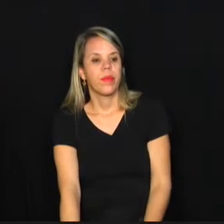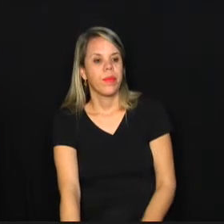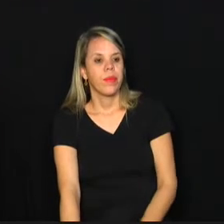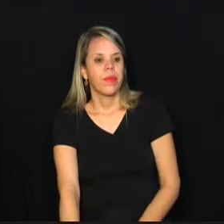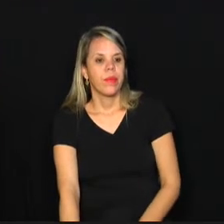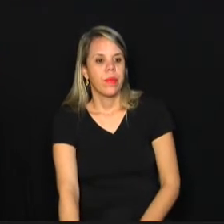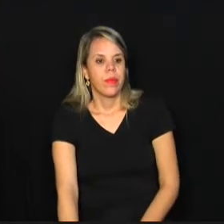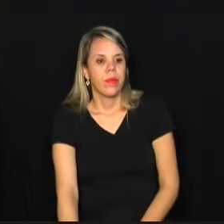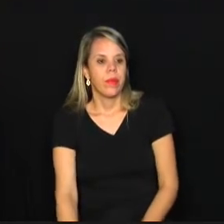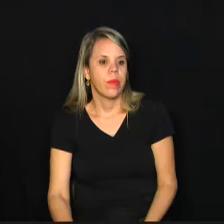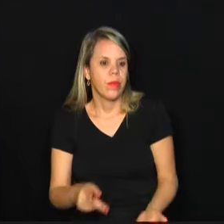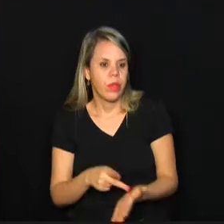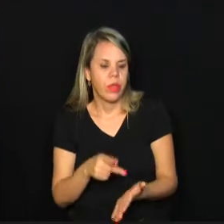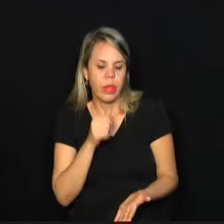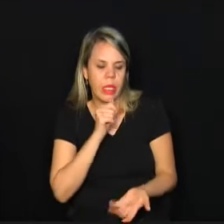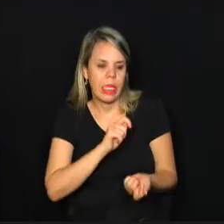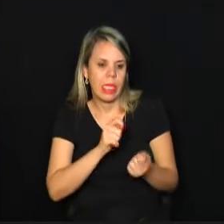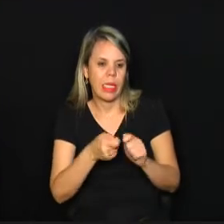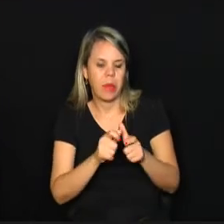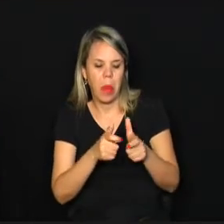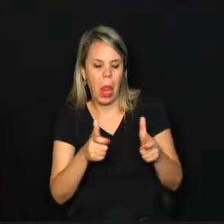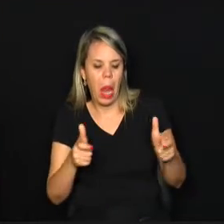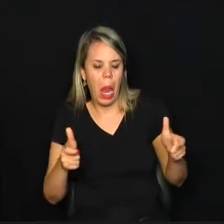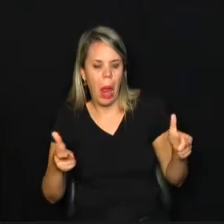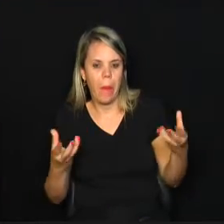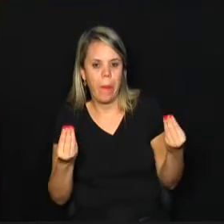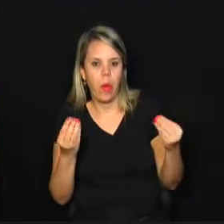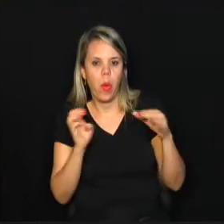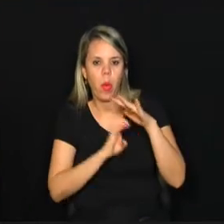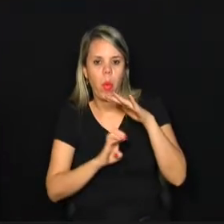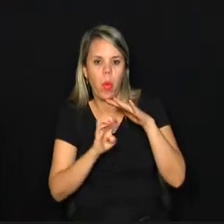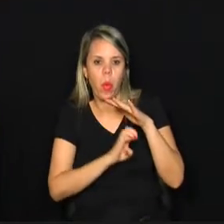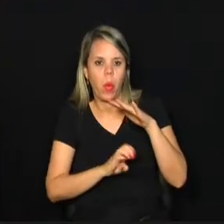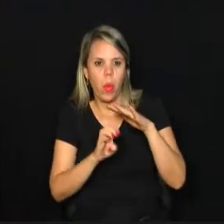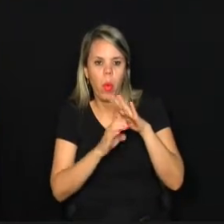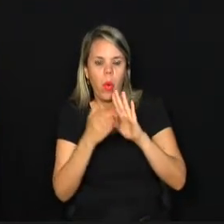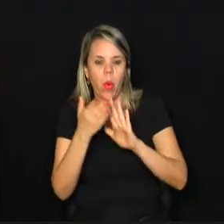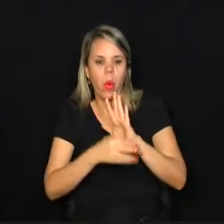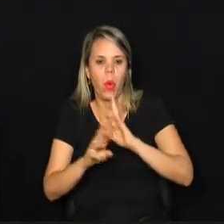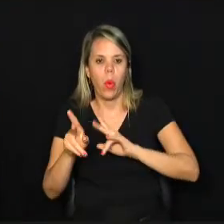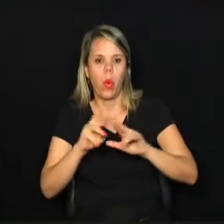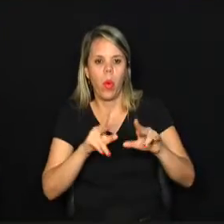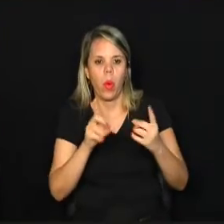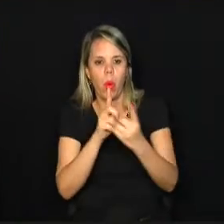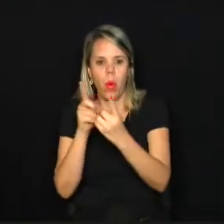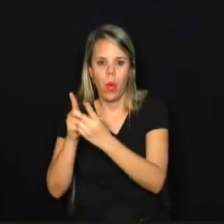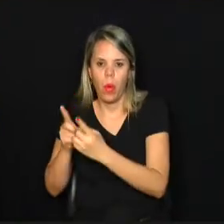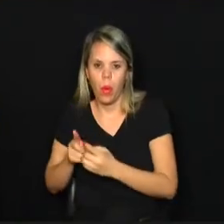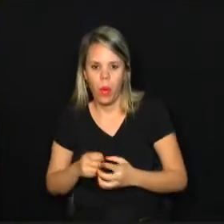na verdade, um emaranhado de muitas empresas prestando diferentes serviços